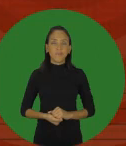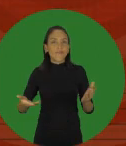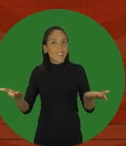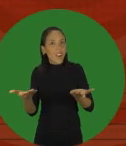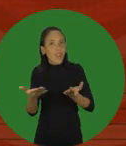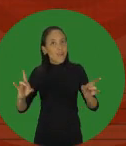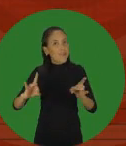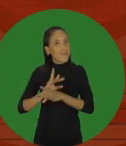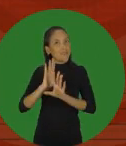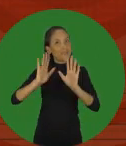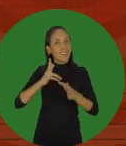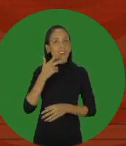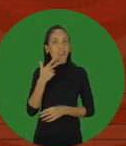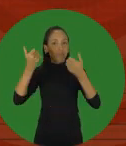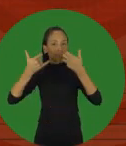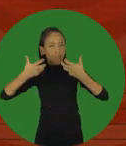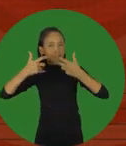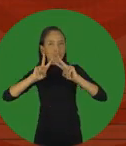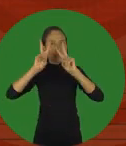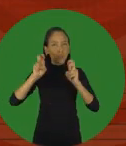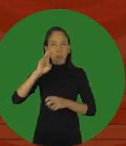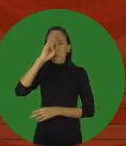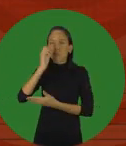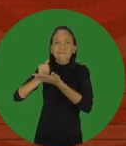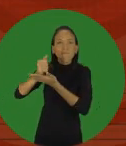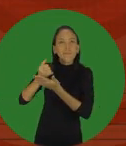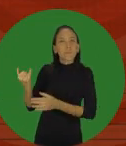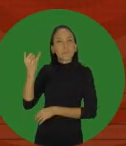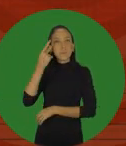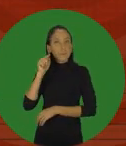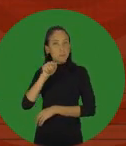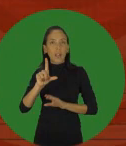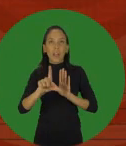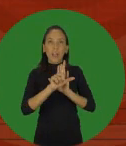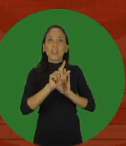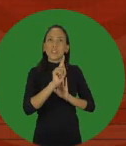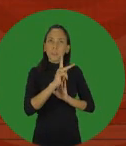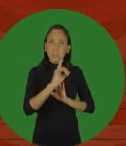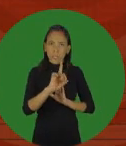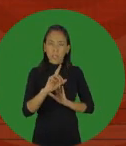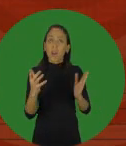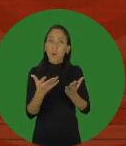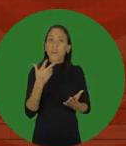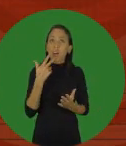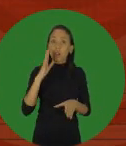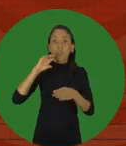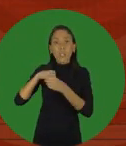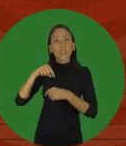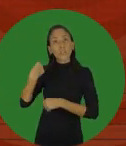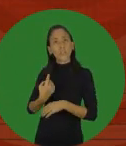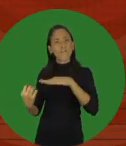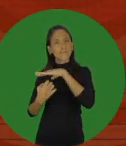Agora que terminamos de falar sobre os princípios, vamos falar da política de proteção de dados na IR. Para que